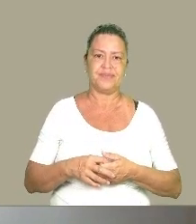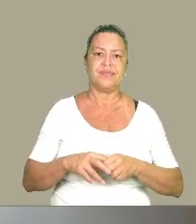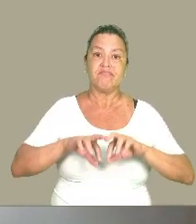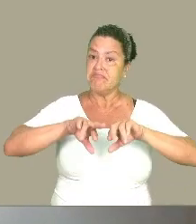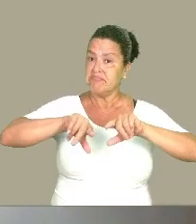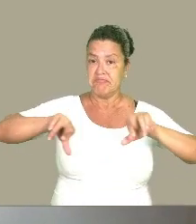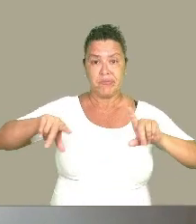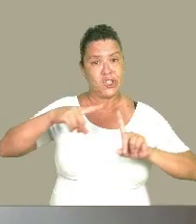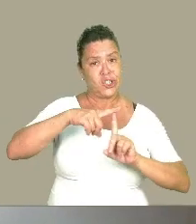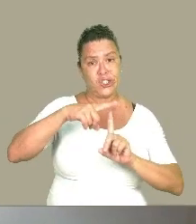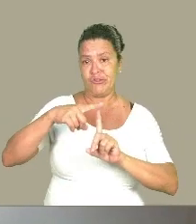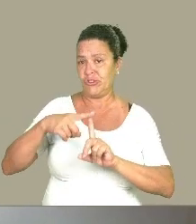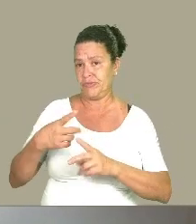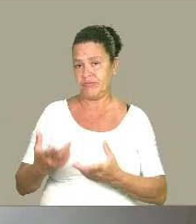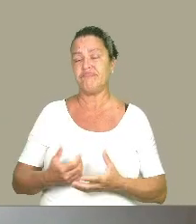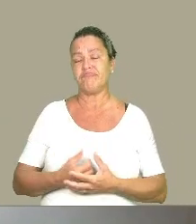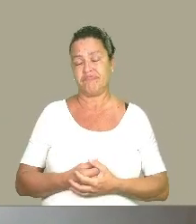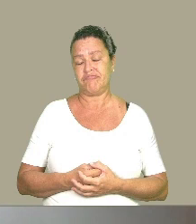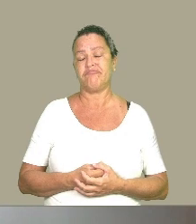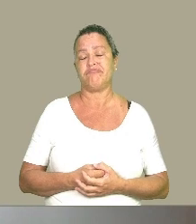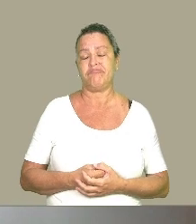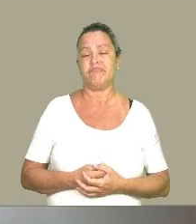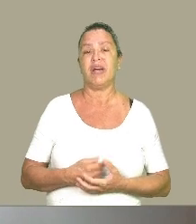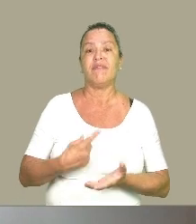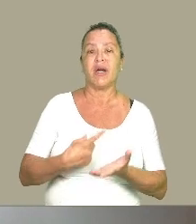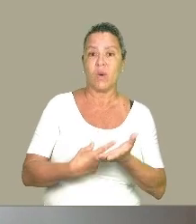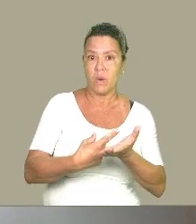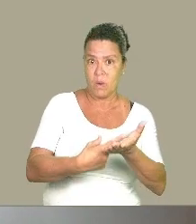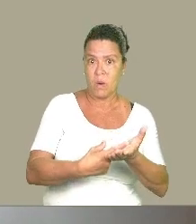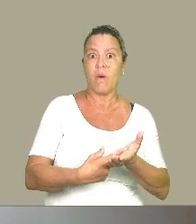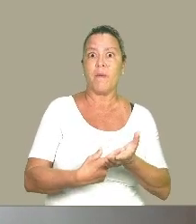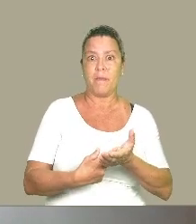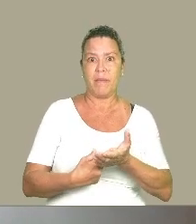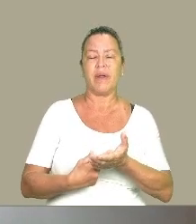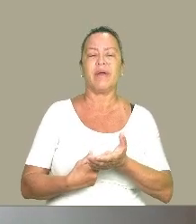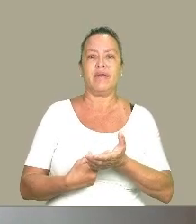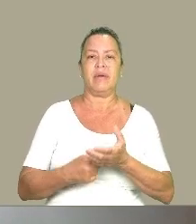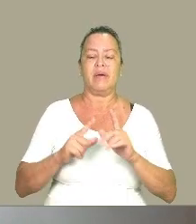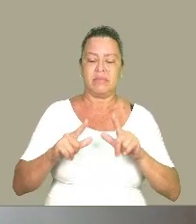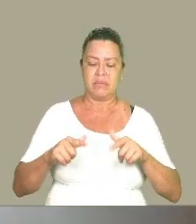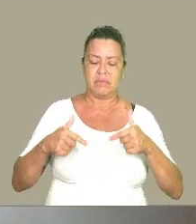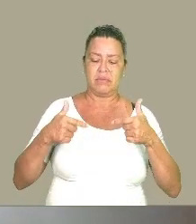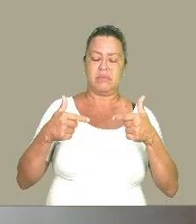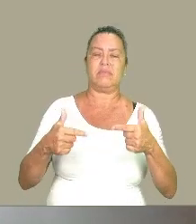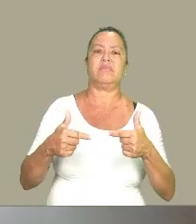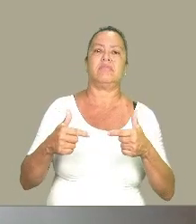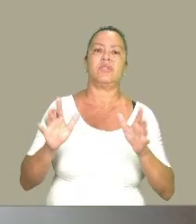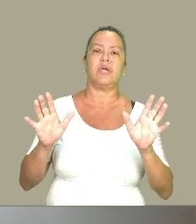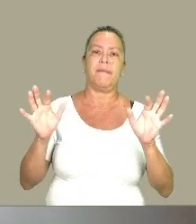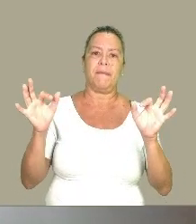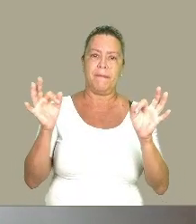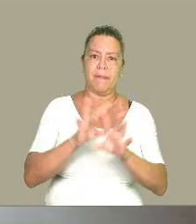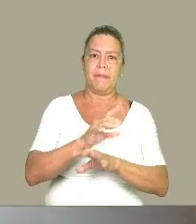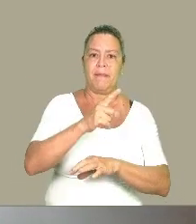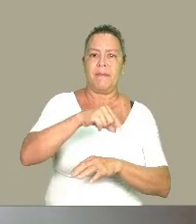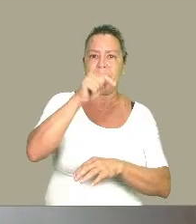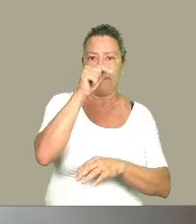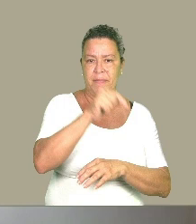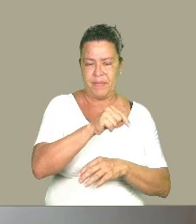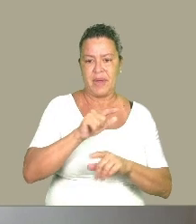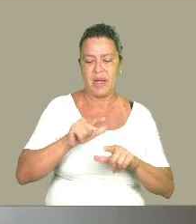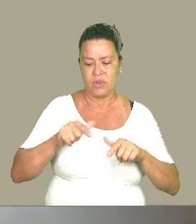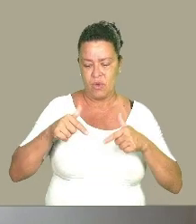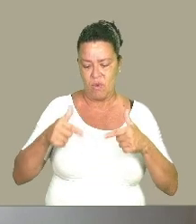diversos tipos também, né, e que vão cumprir aí as suas tarefas definidas para essa